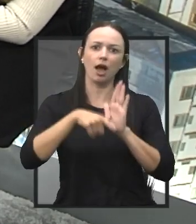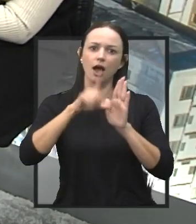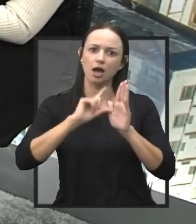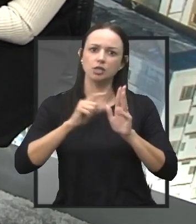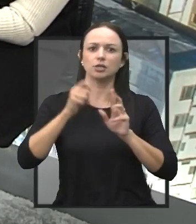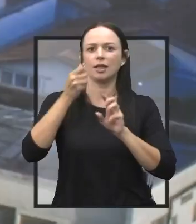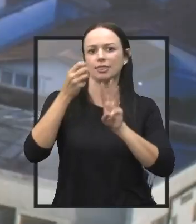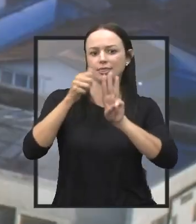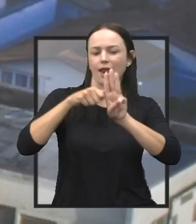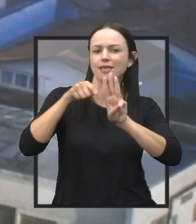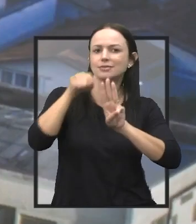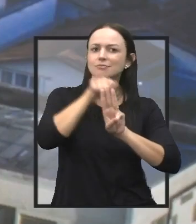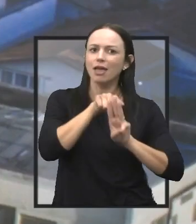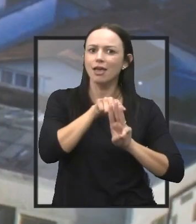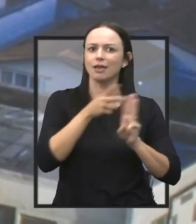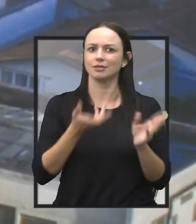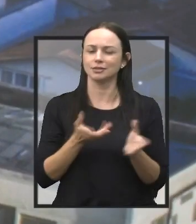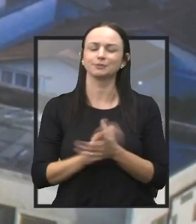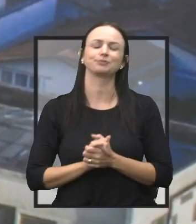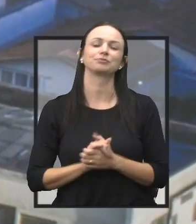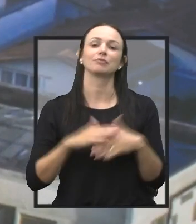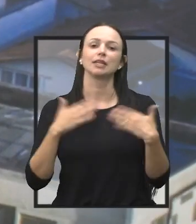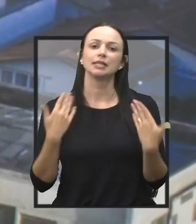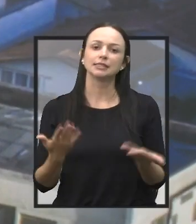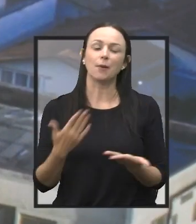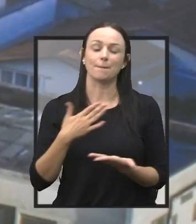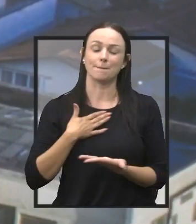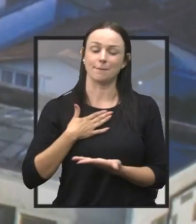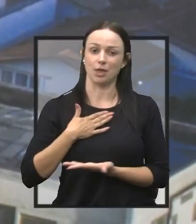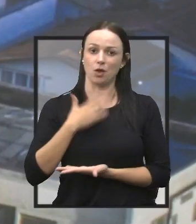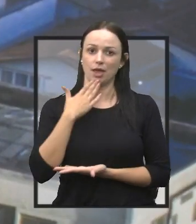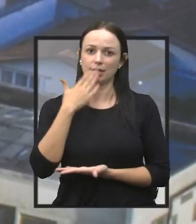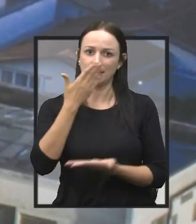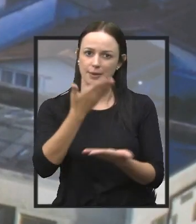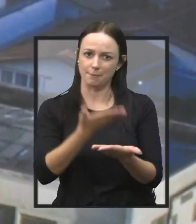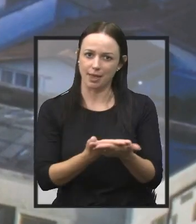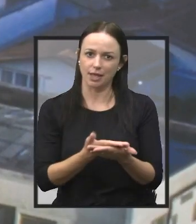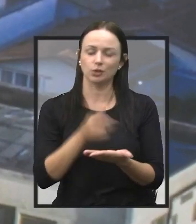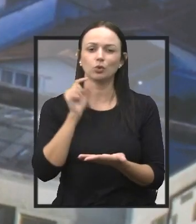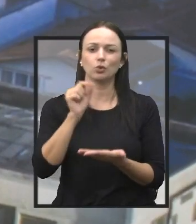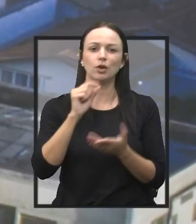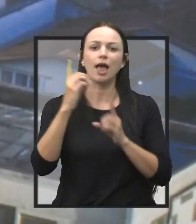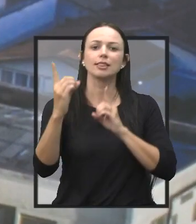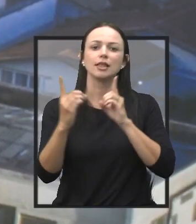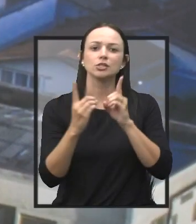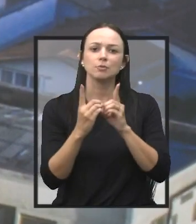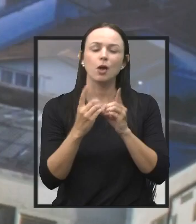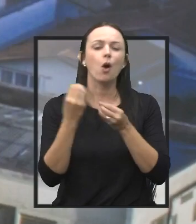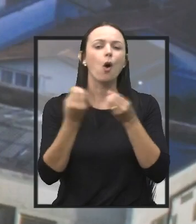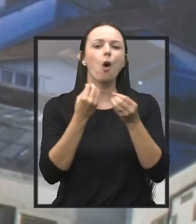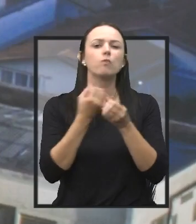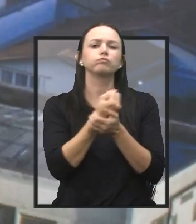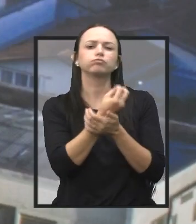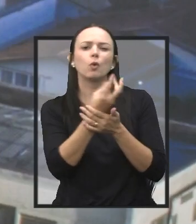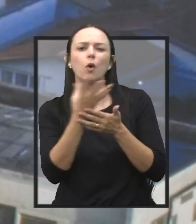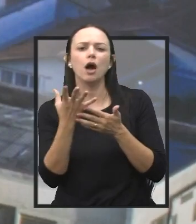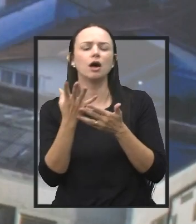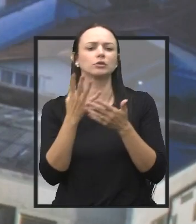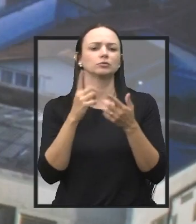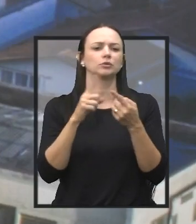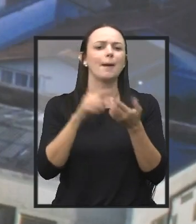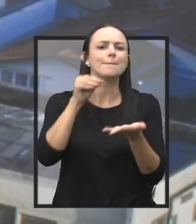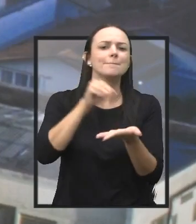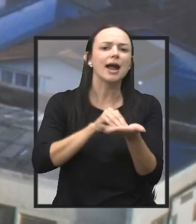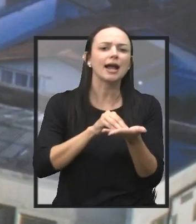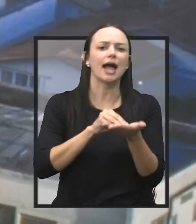para ser realizada. Então, o meu requerimento sobre a questão do atendimento das gestantes como que é o fluxo desse atendimento, como que estão sendo